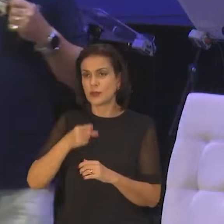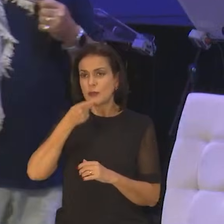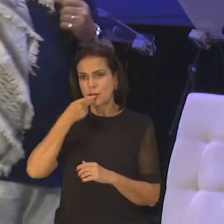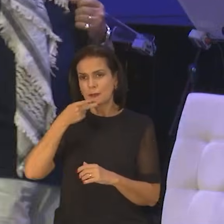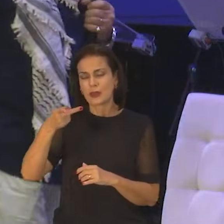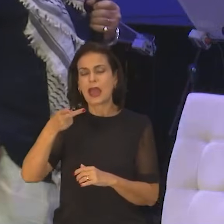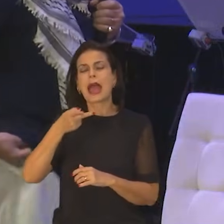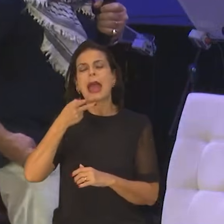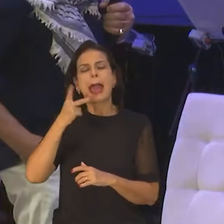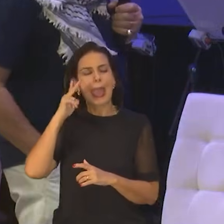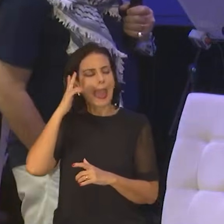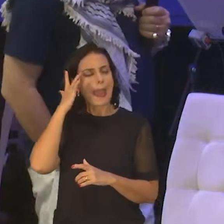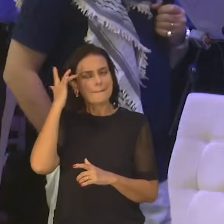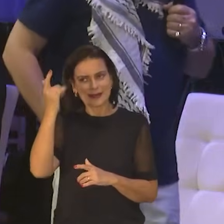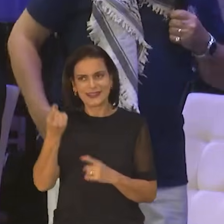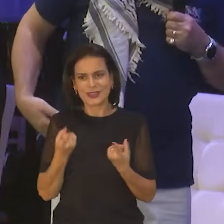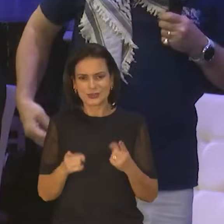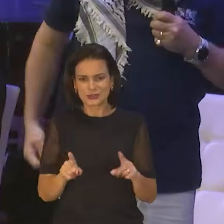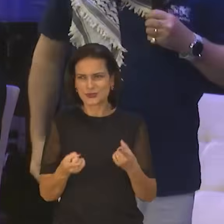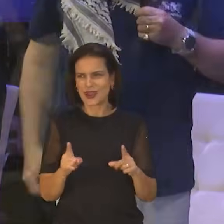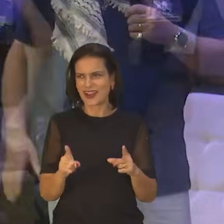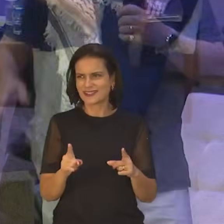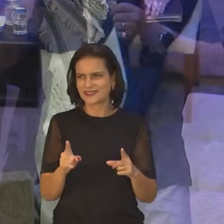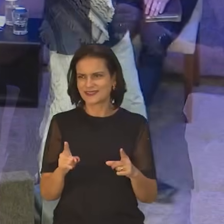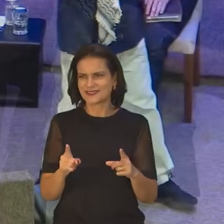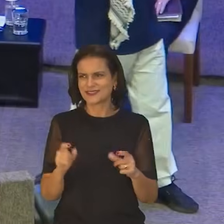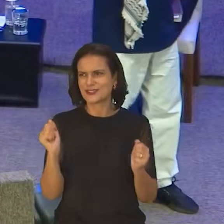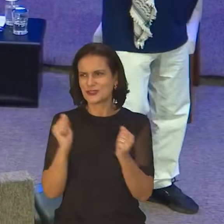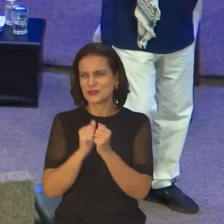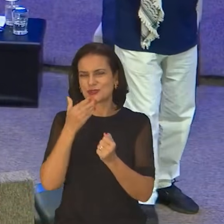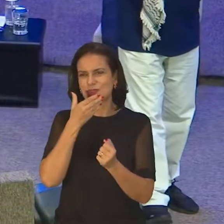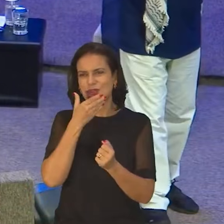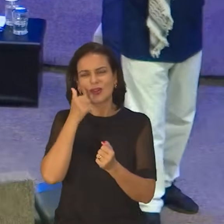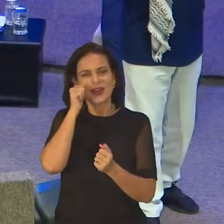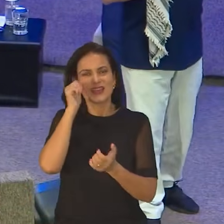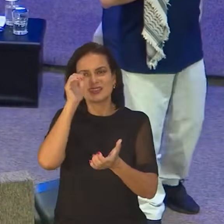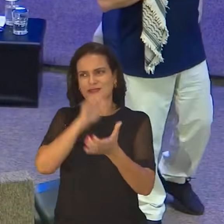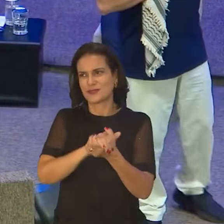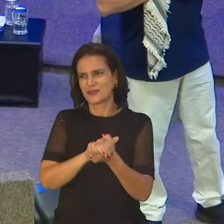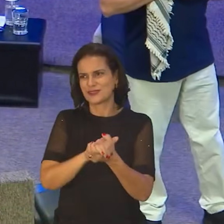vamos comer churrasco, não é, pastor? Por isso ela me libera, viu?